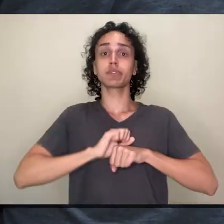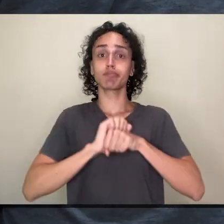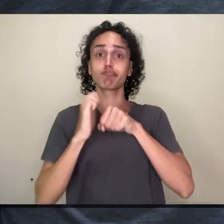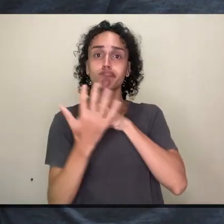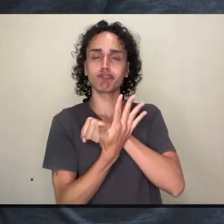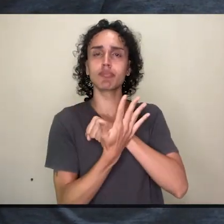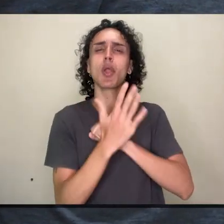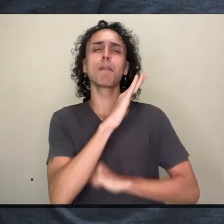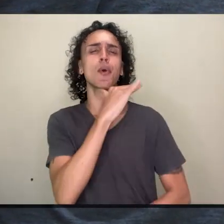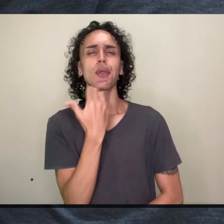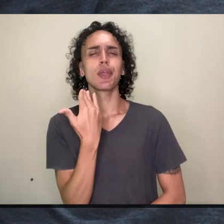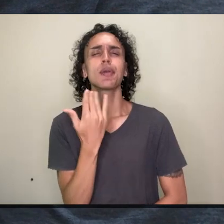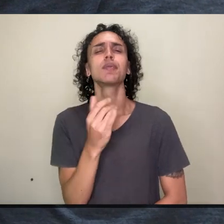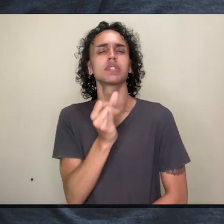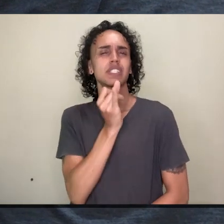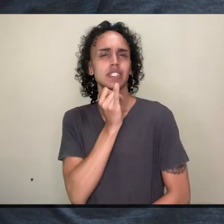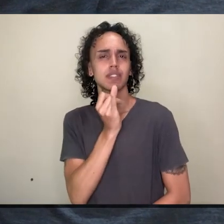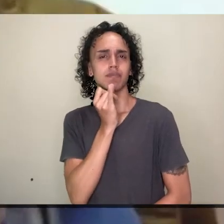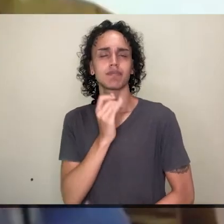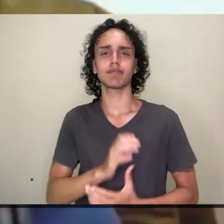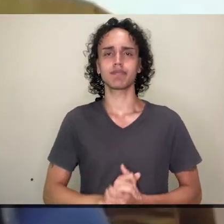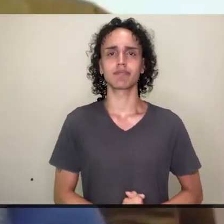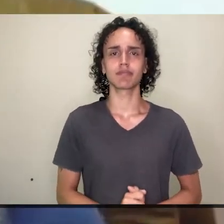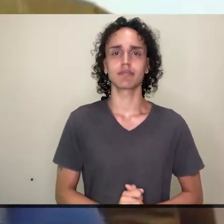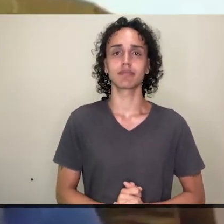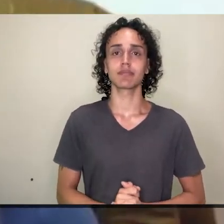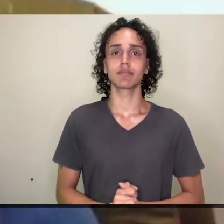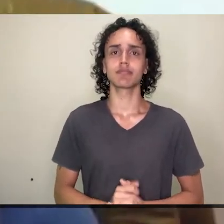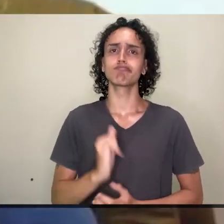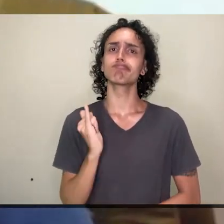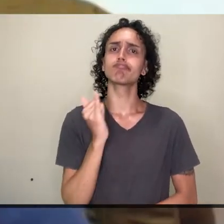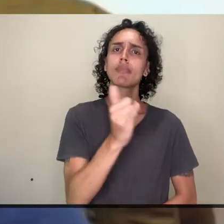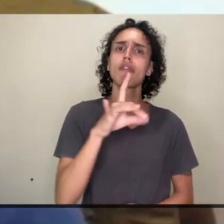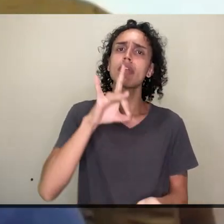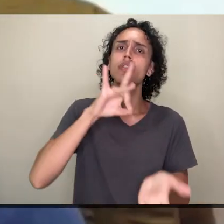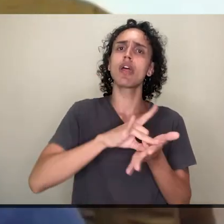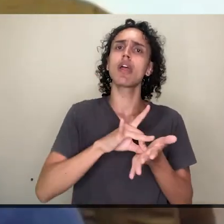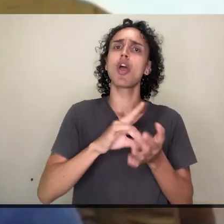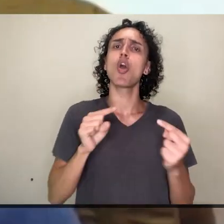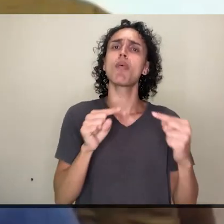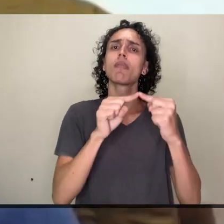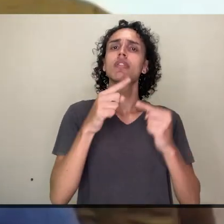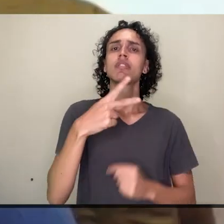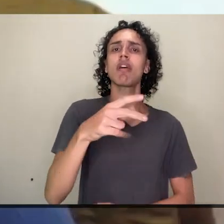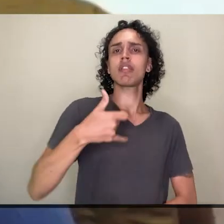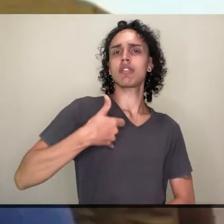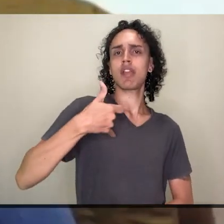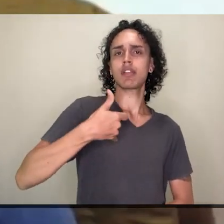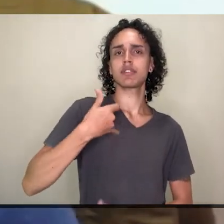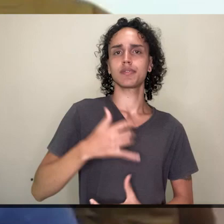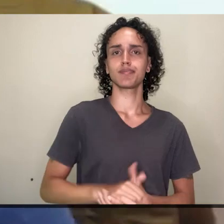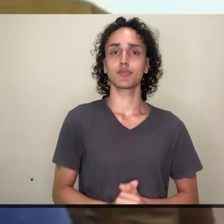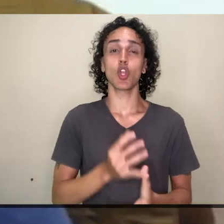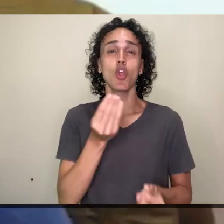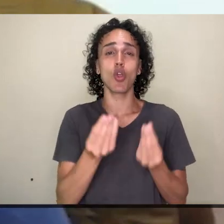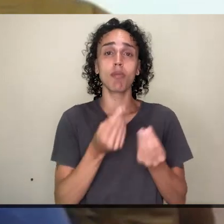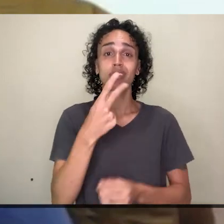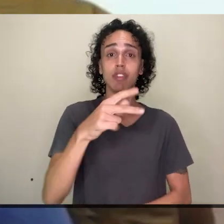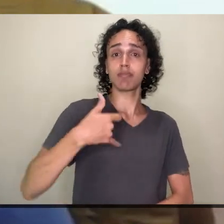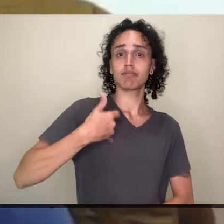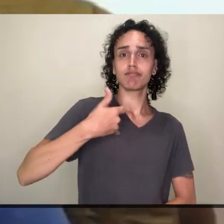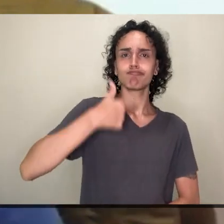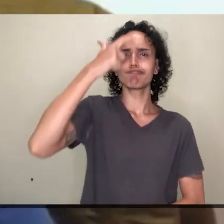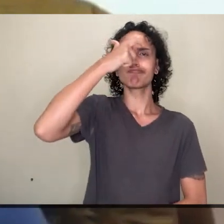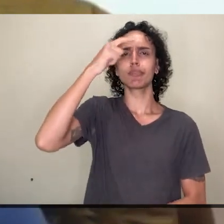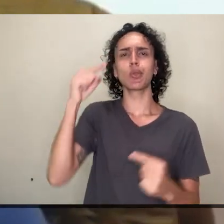por causa da Covid-19. A gente precisa dizer a verdade de acordo com a idade da criança, de acordo com o que